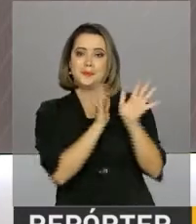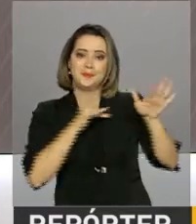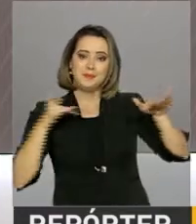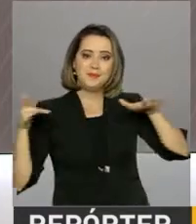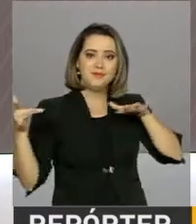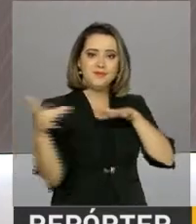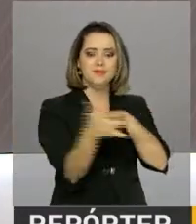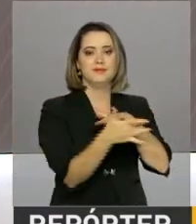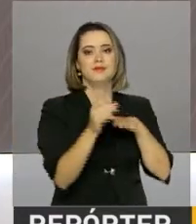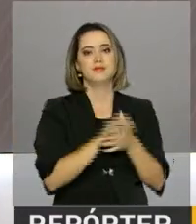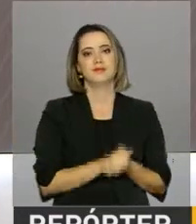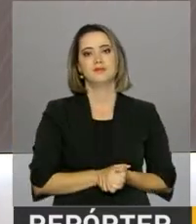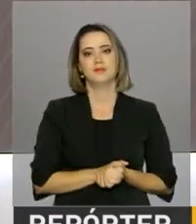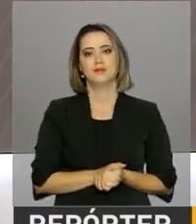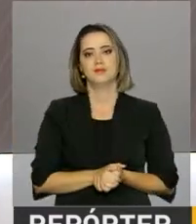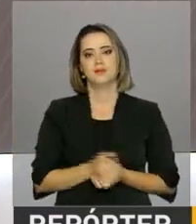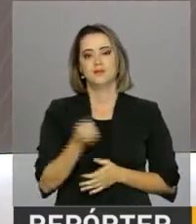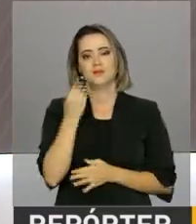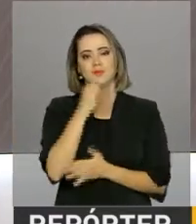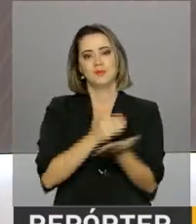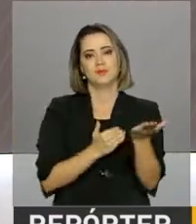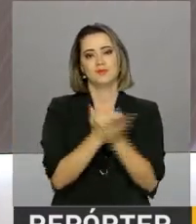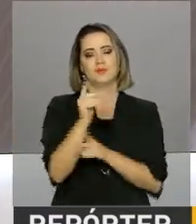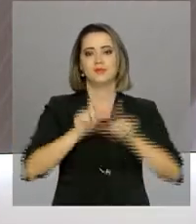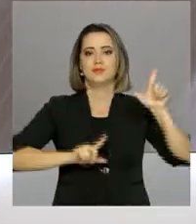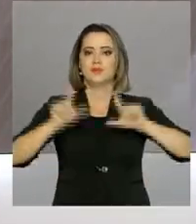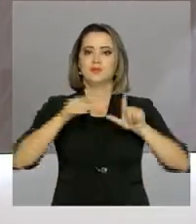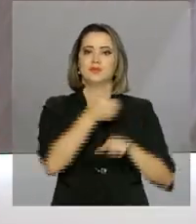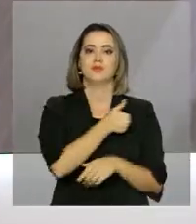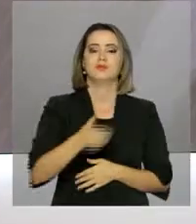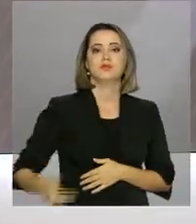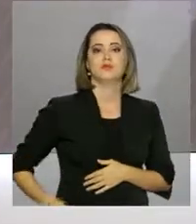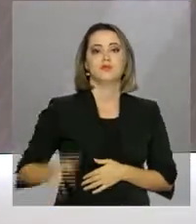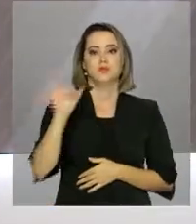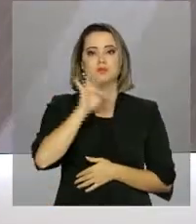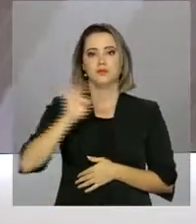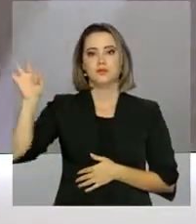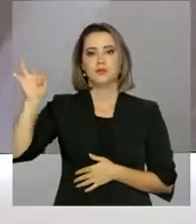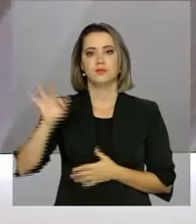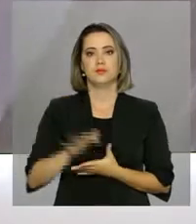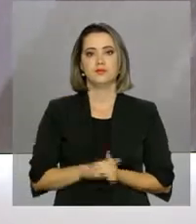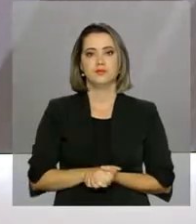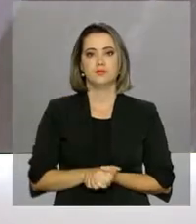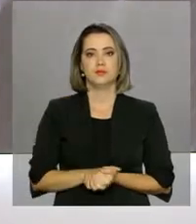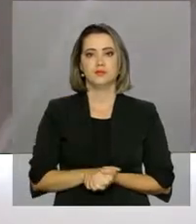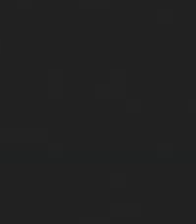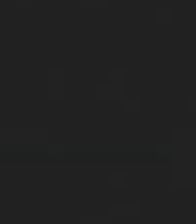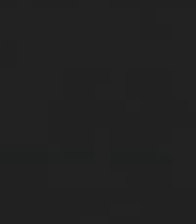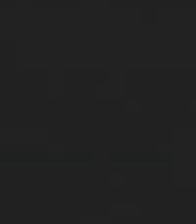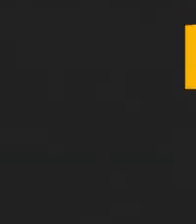nas nossas redes sociais continua com a gente aqui na nbr a tv do governo federal